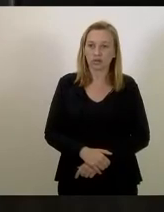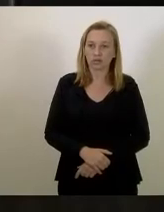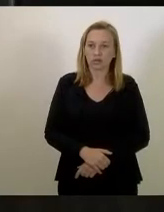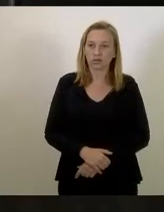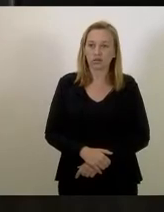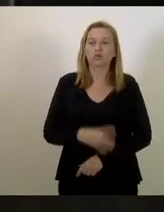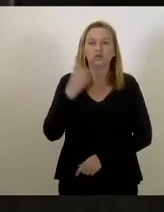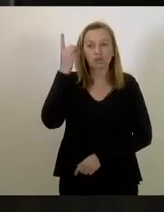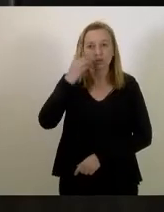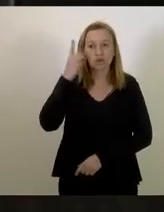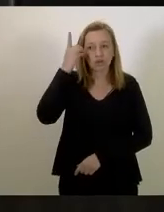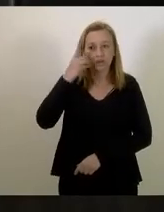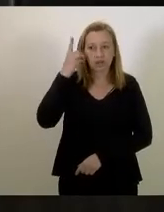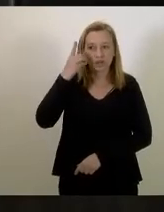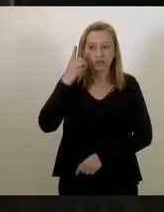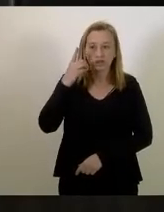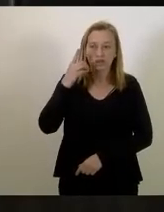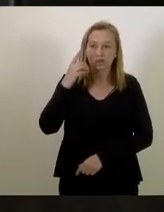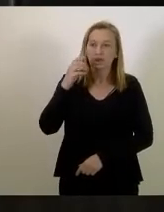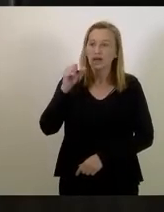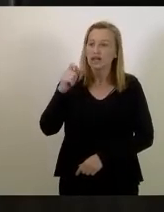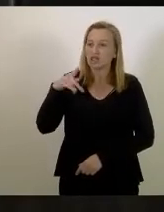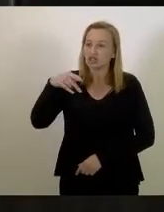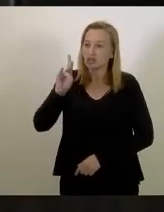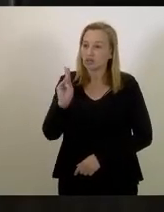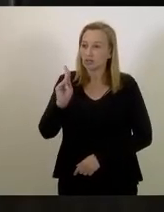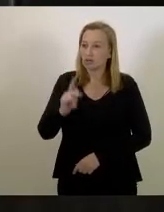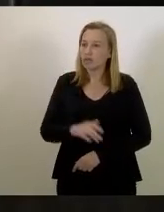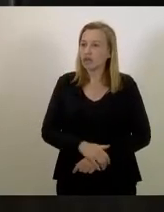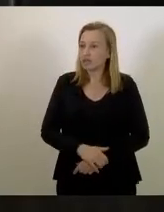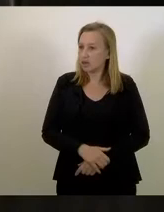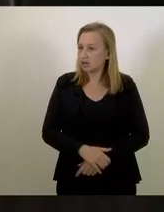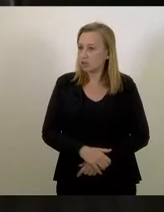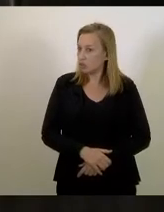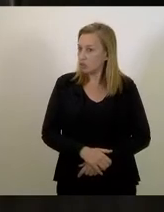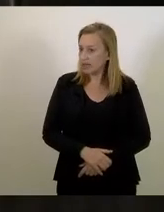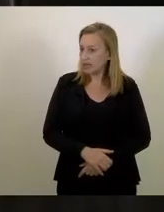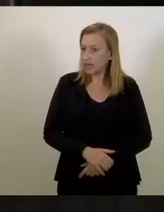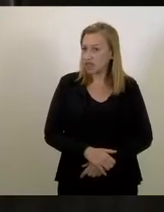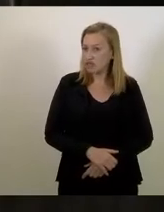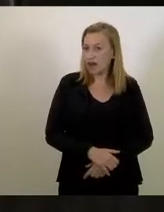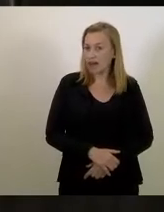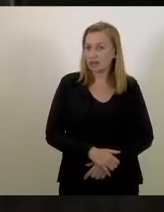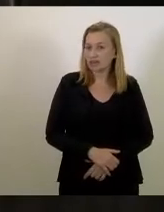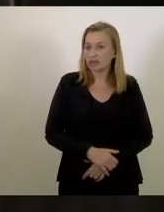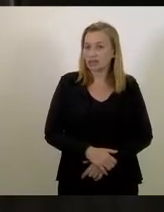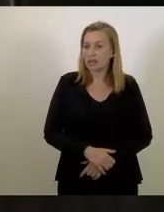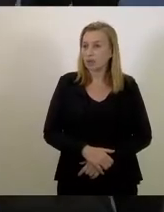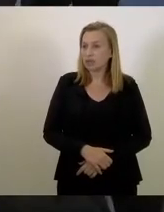deputado Alexandre Quinopoque deputado Azeidão